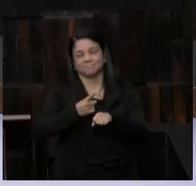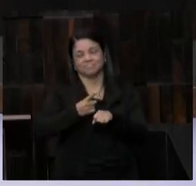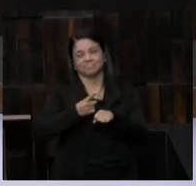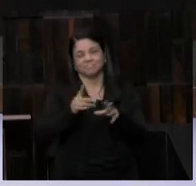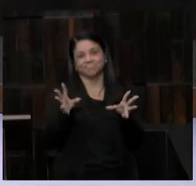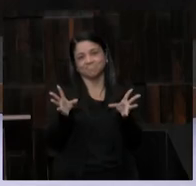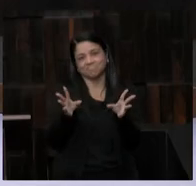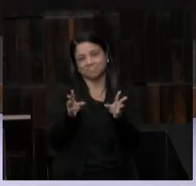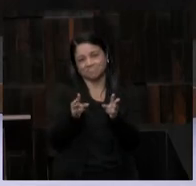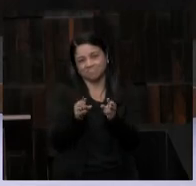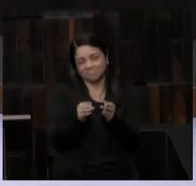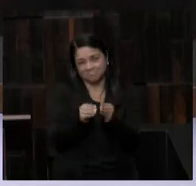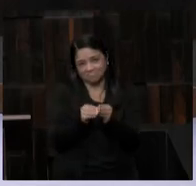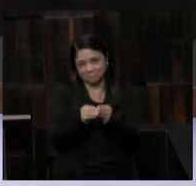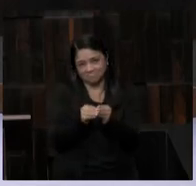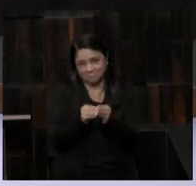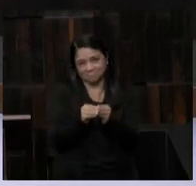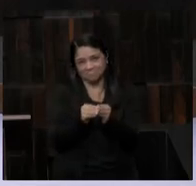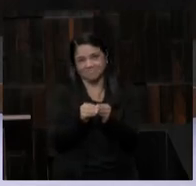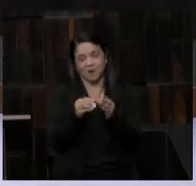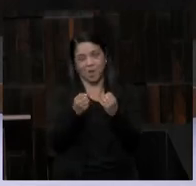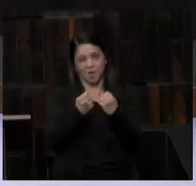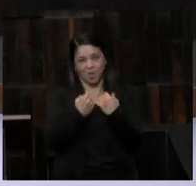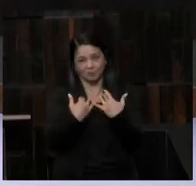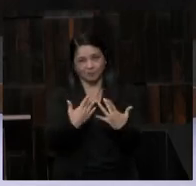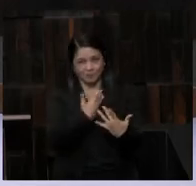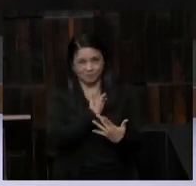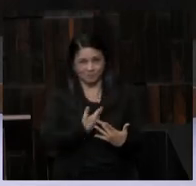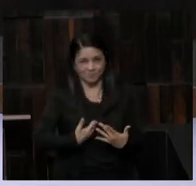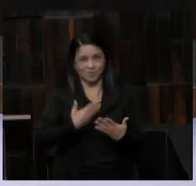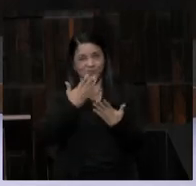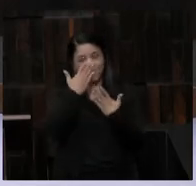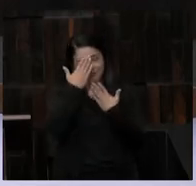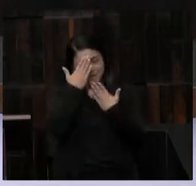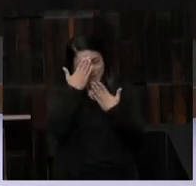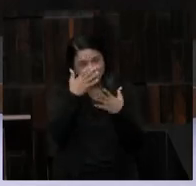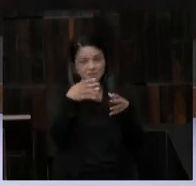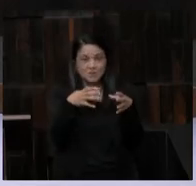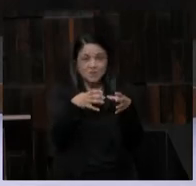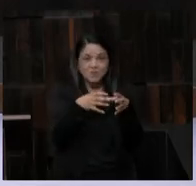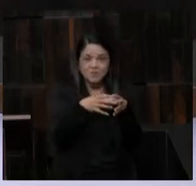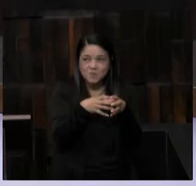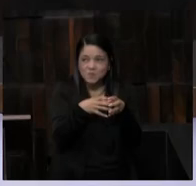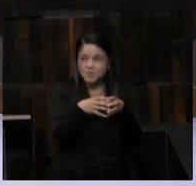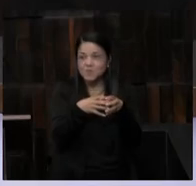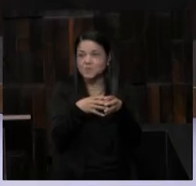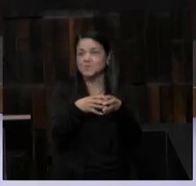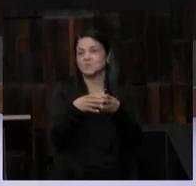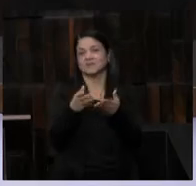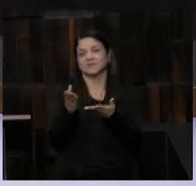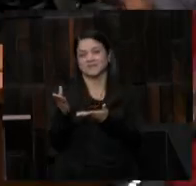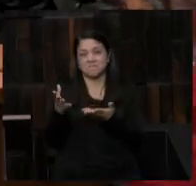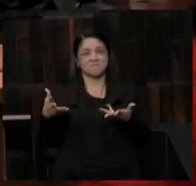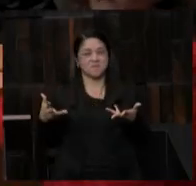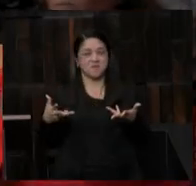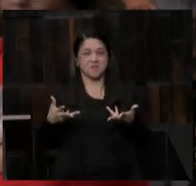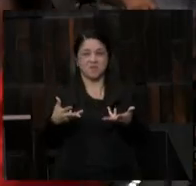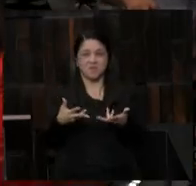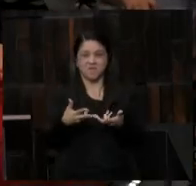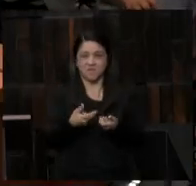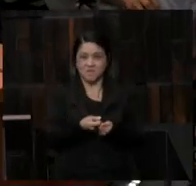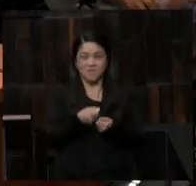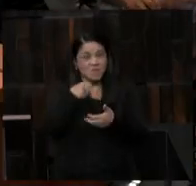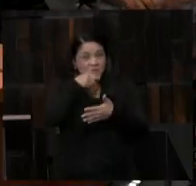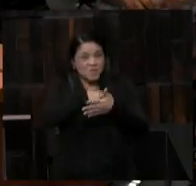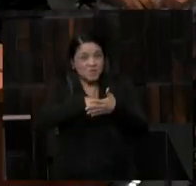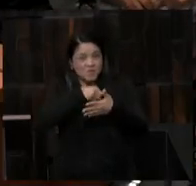audiência. Mas a gente agradece esse grupo que está aí, maravilhoso,